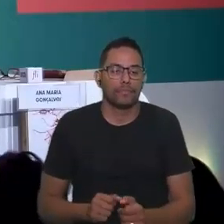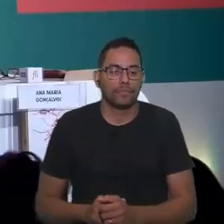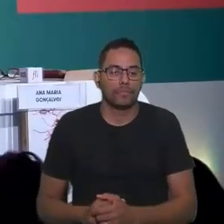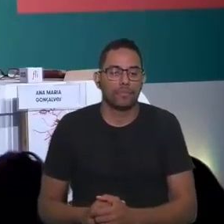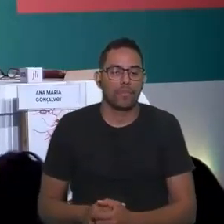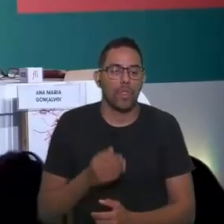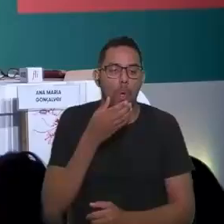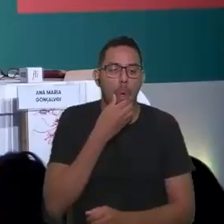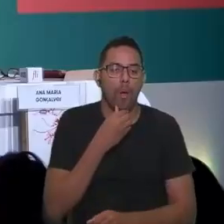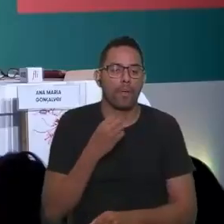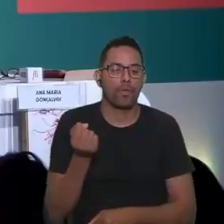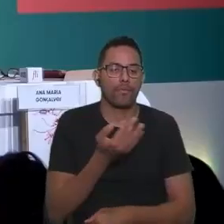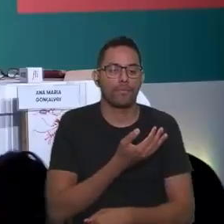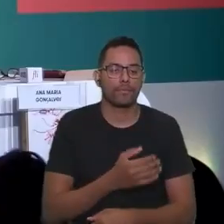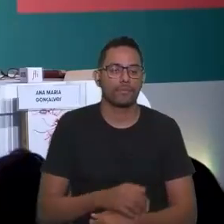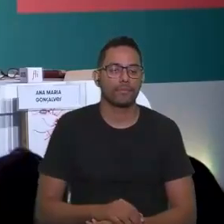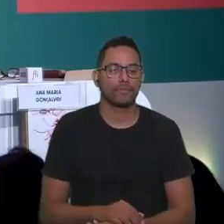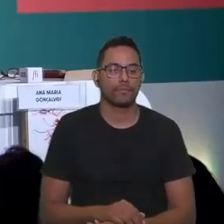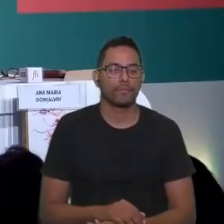normalmente é um homem moderno.